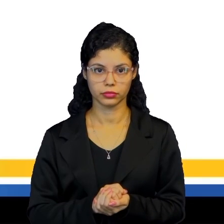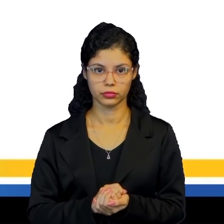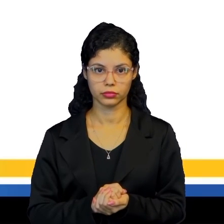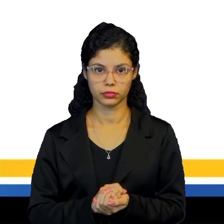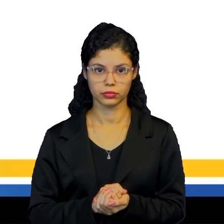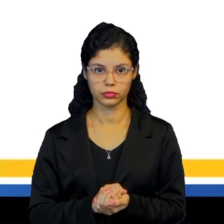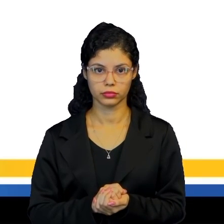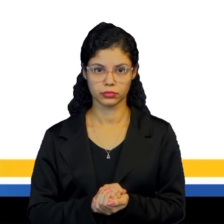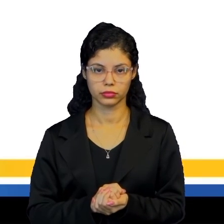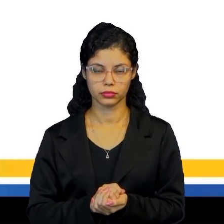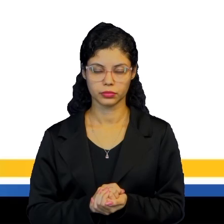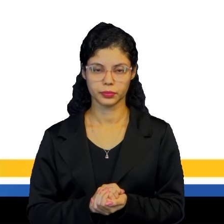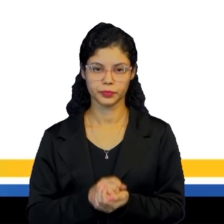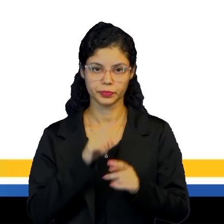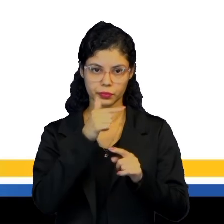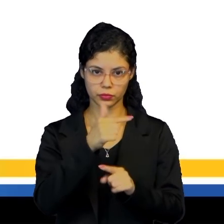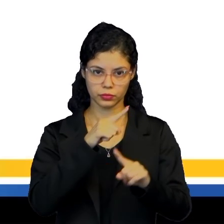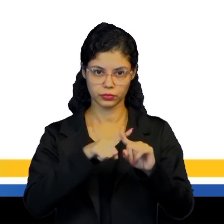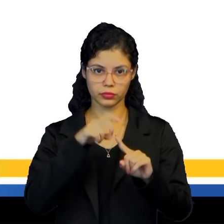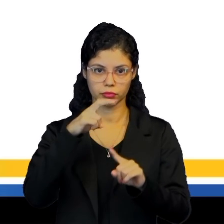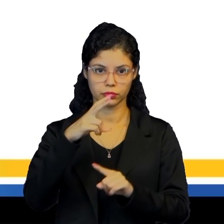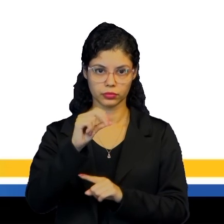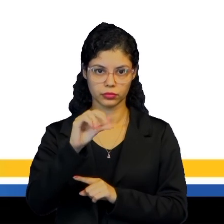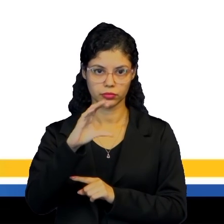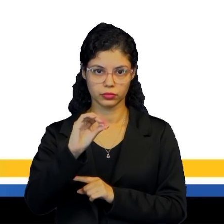2 vezes